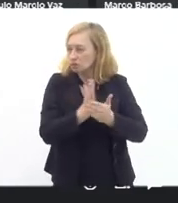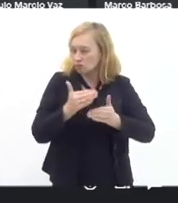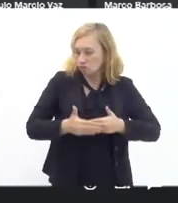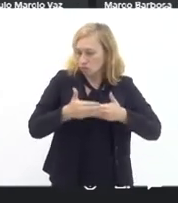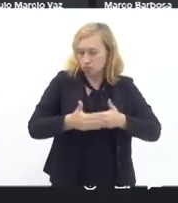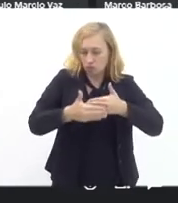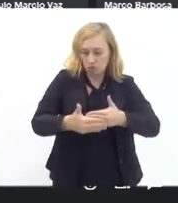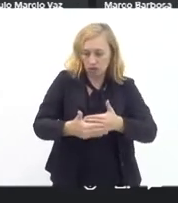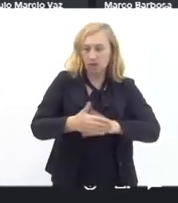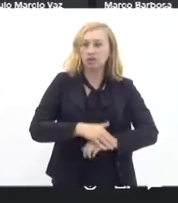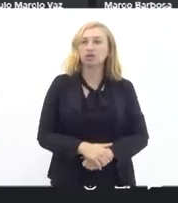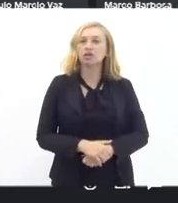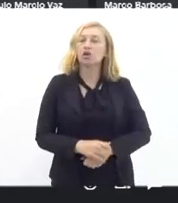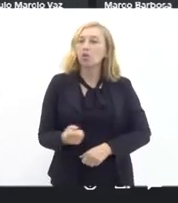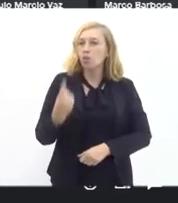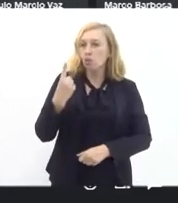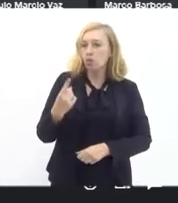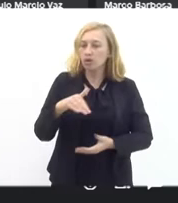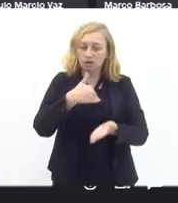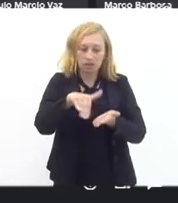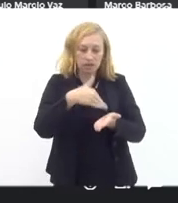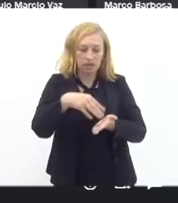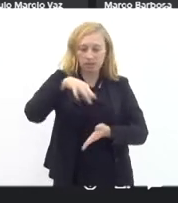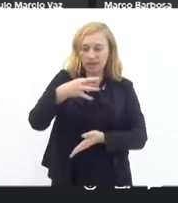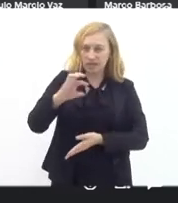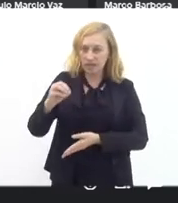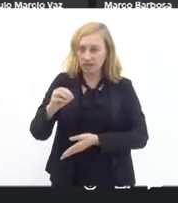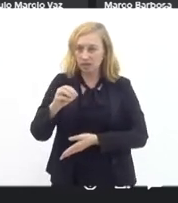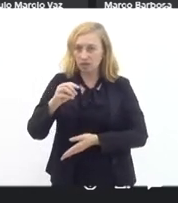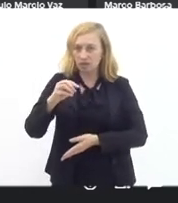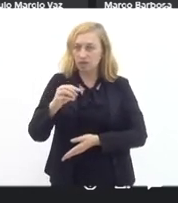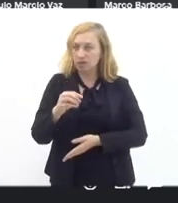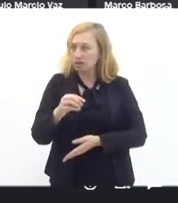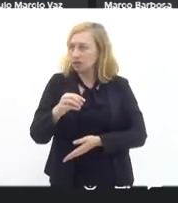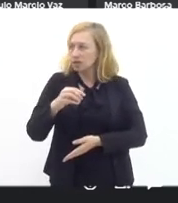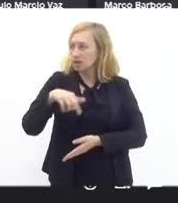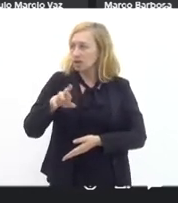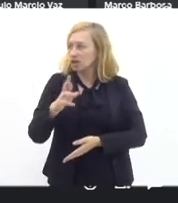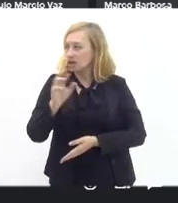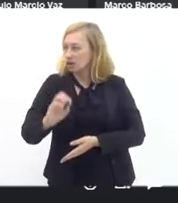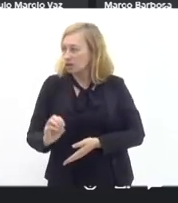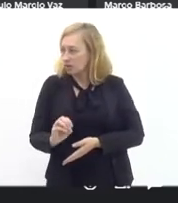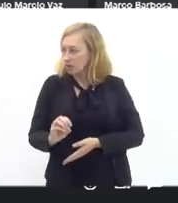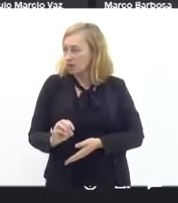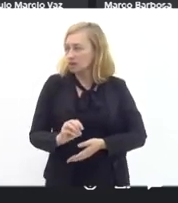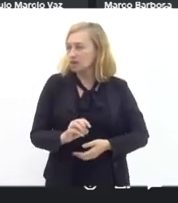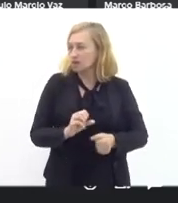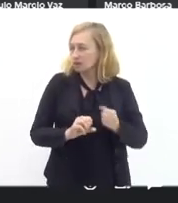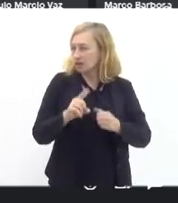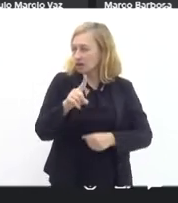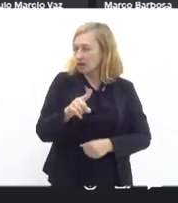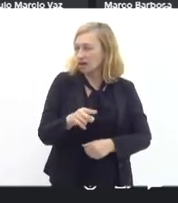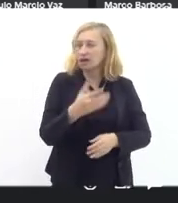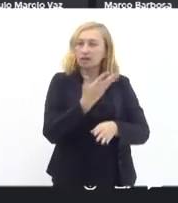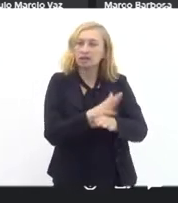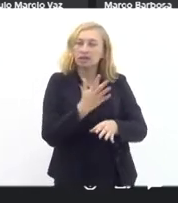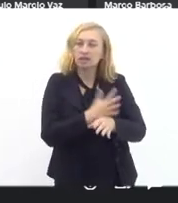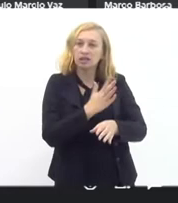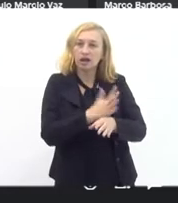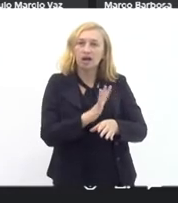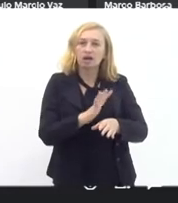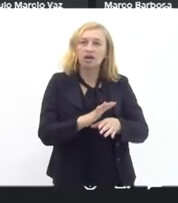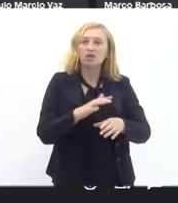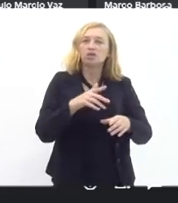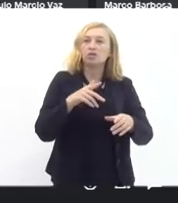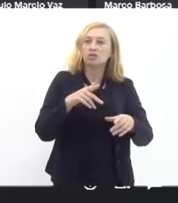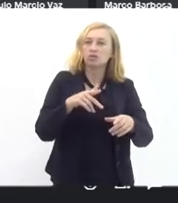avançando. O ex-secretário Marcelo Queiroz fez lá um convênio de uma educação animalista para treinar professores. Isso